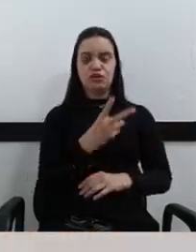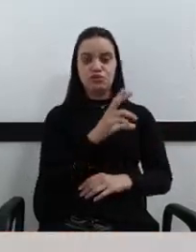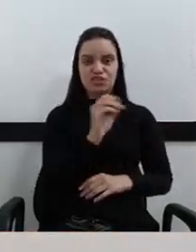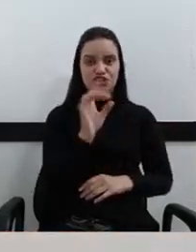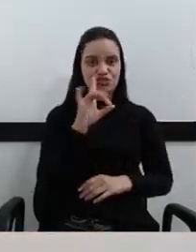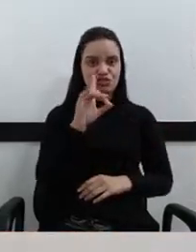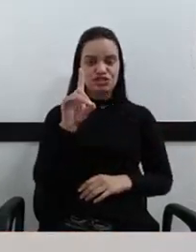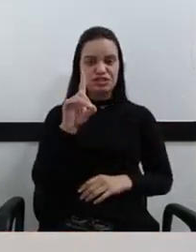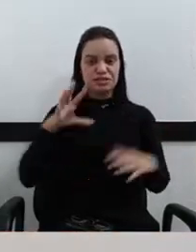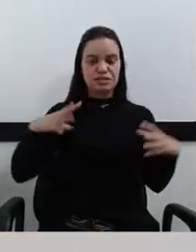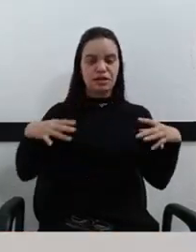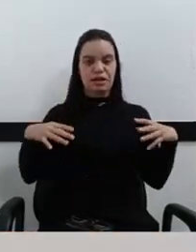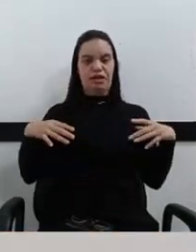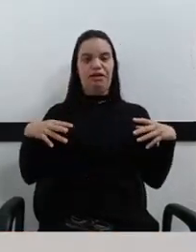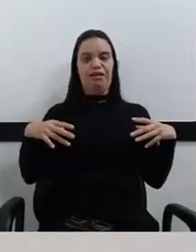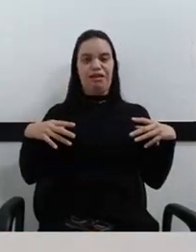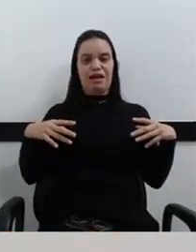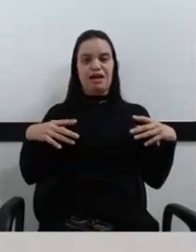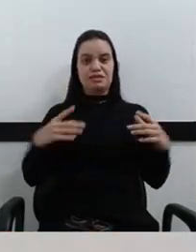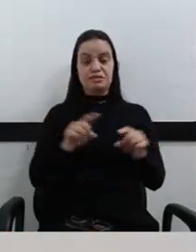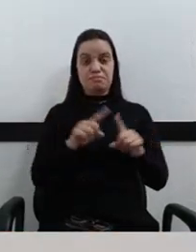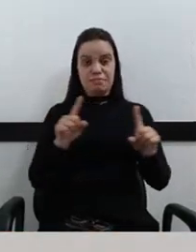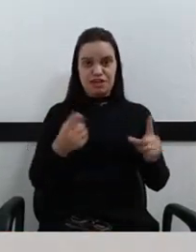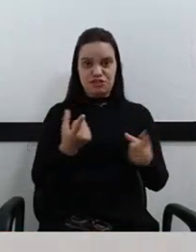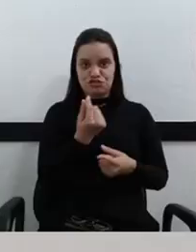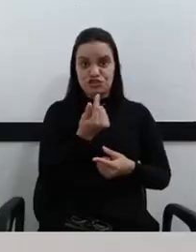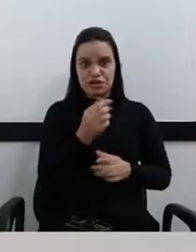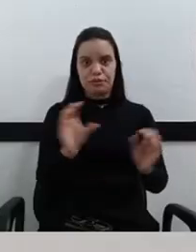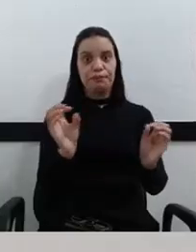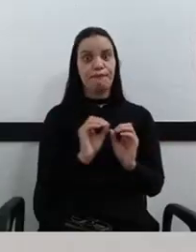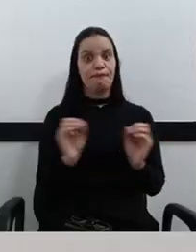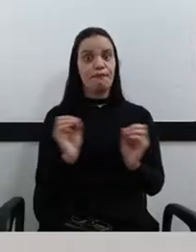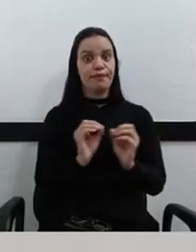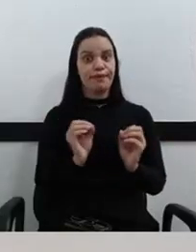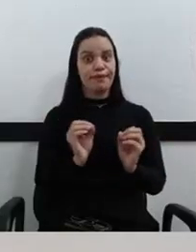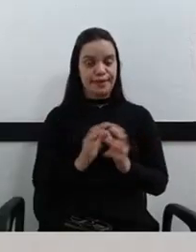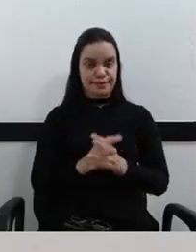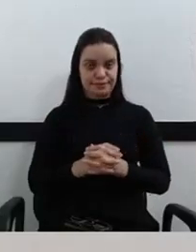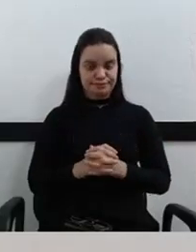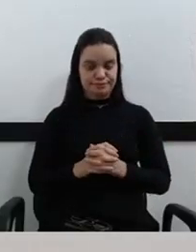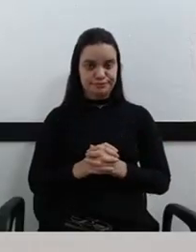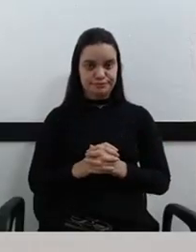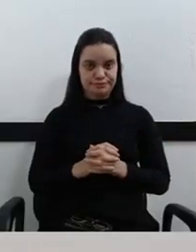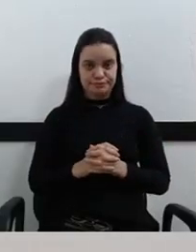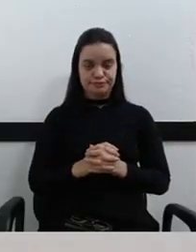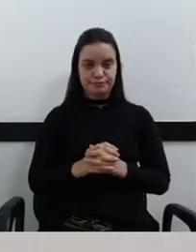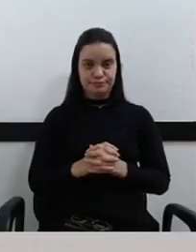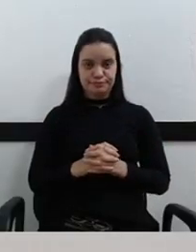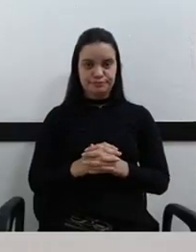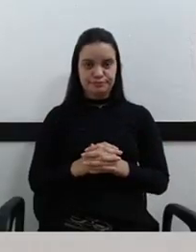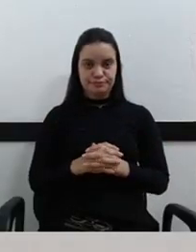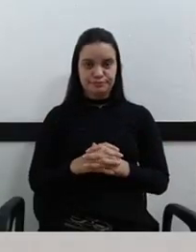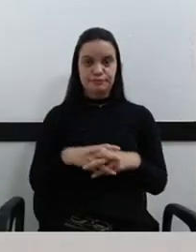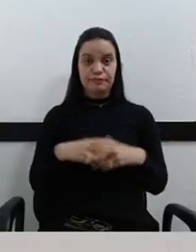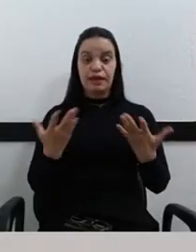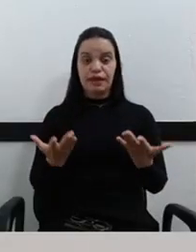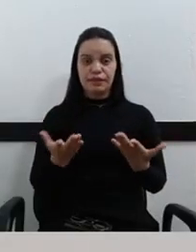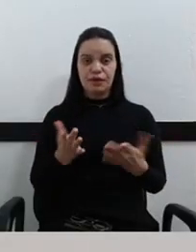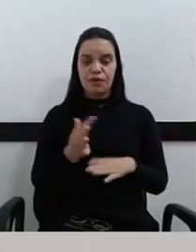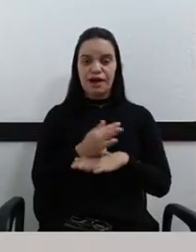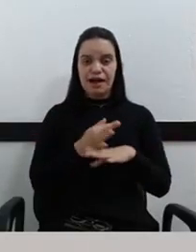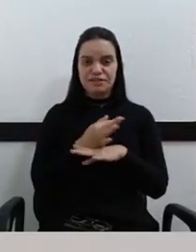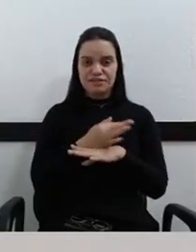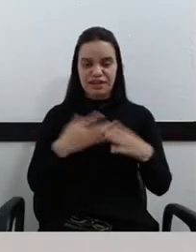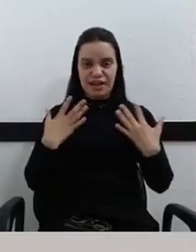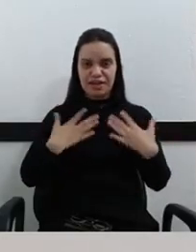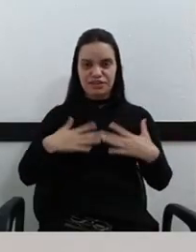trabalhar, salvo quando antecipa a aposentadoria, pelo menos esse tem sido o entendimento corrente até então. Então, o gozo em